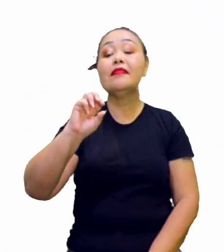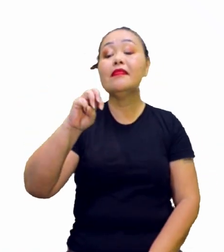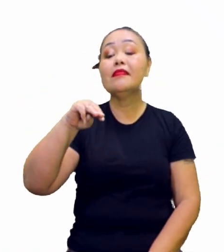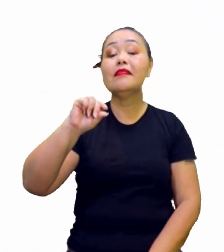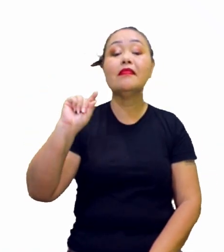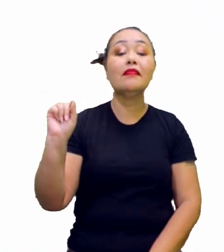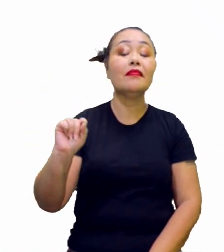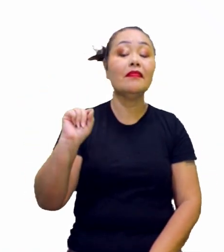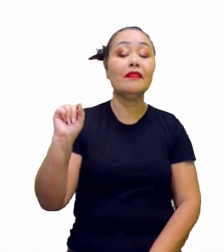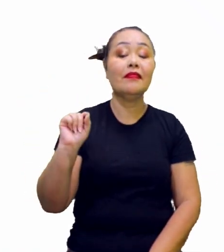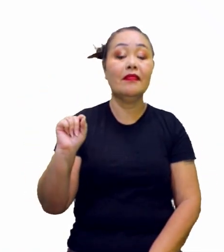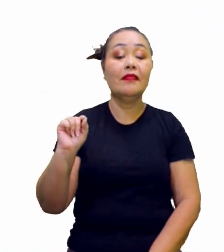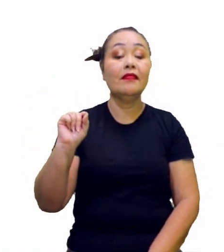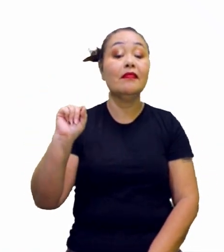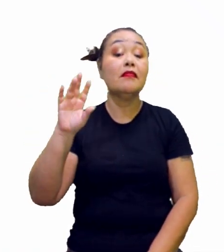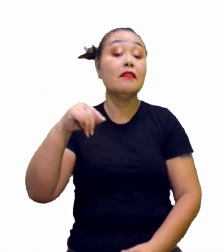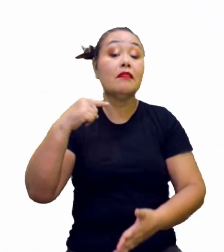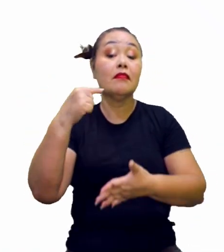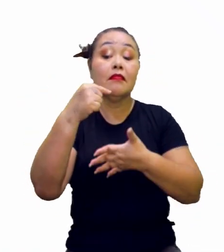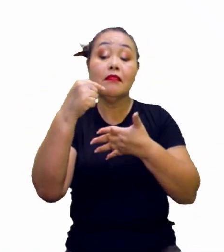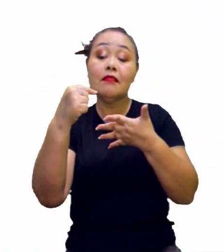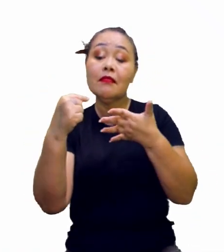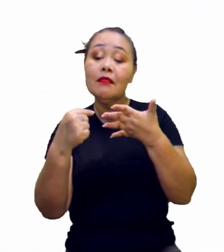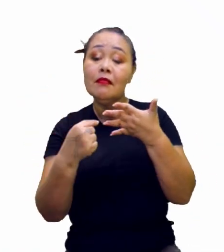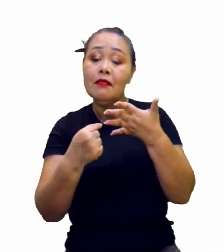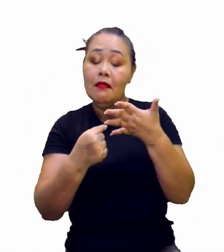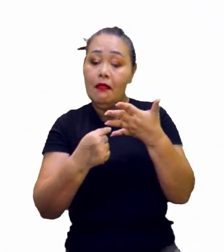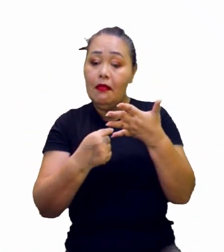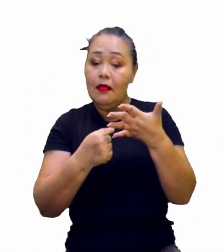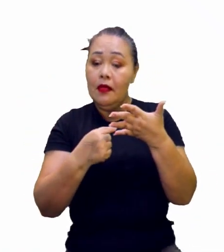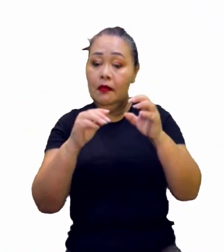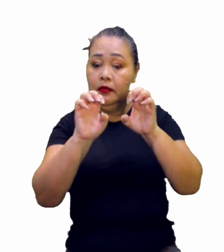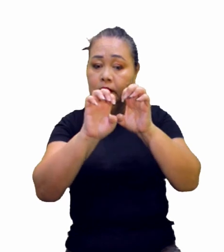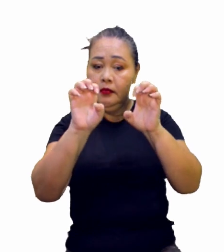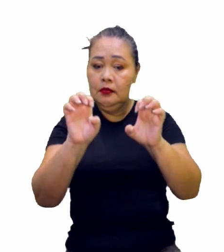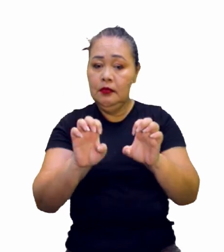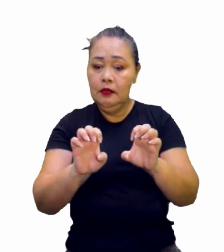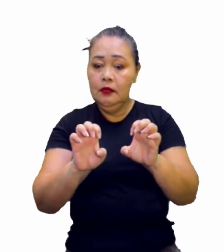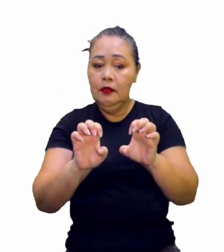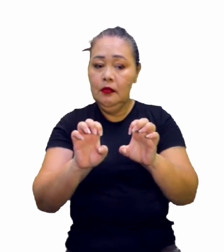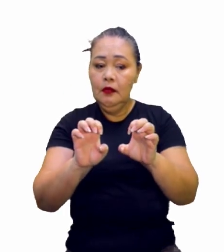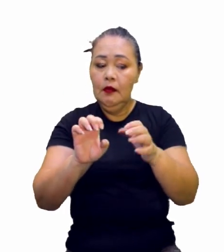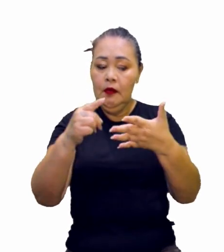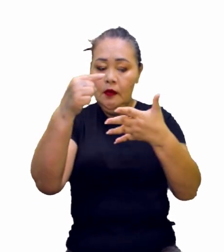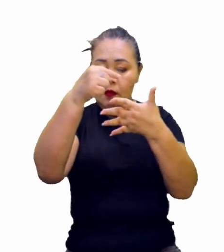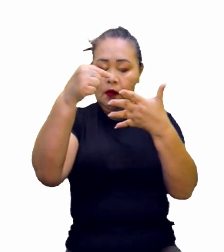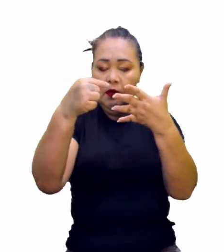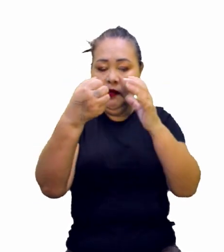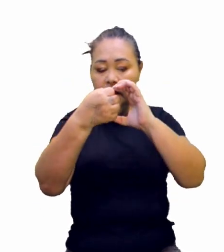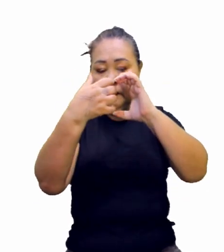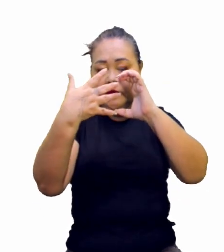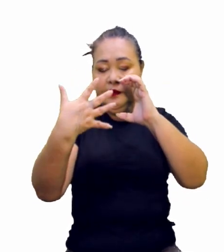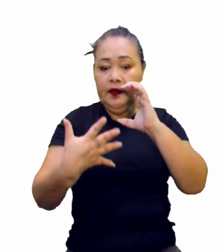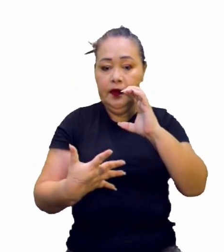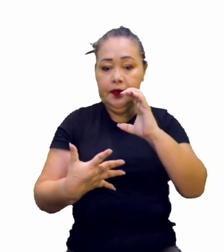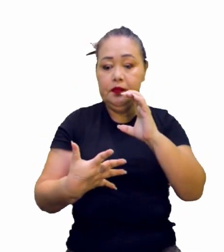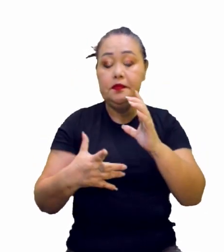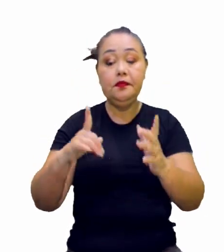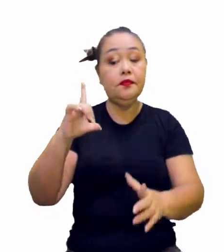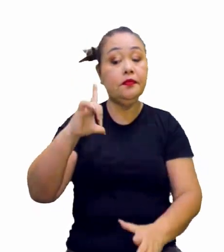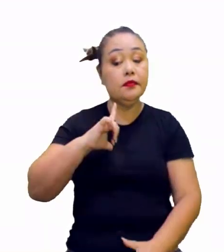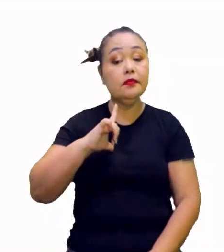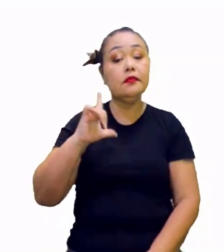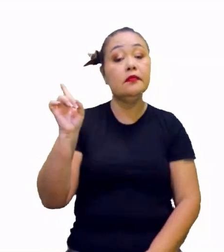são biomas? Quais suas propriedades? Não, quais suas estruturas, propriedades e características que os